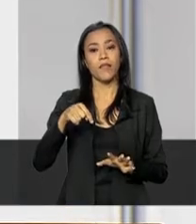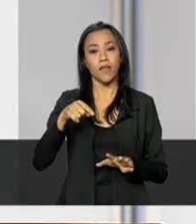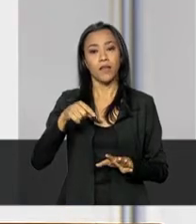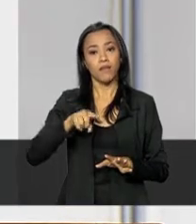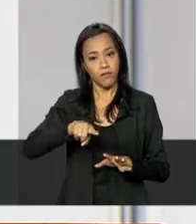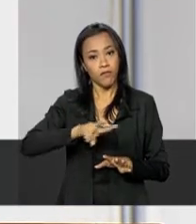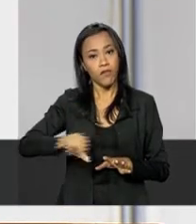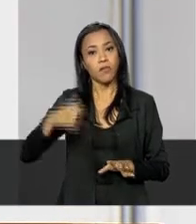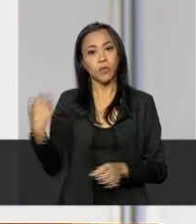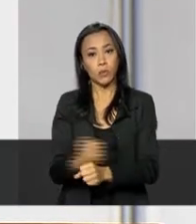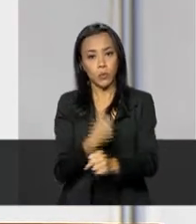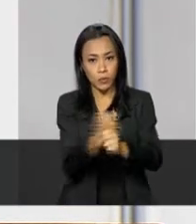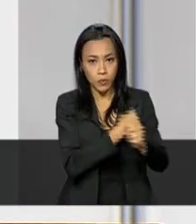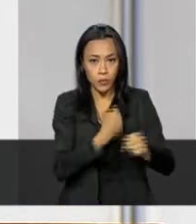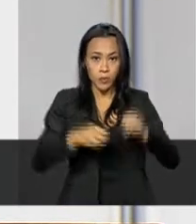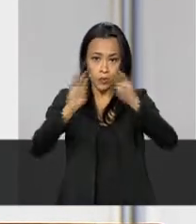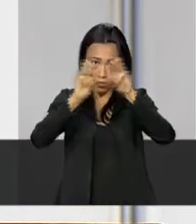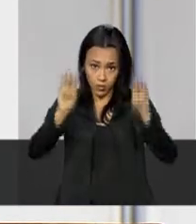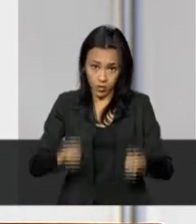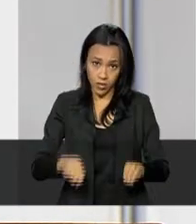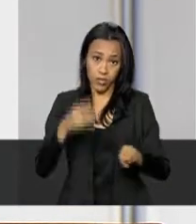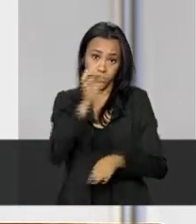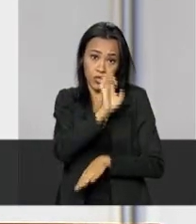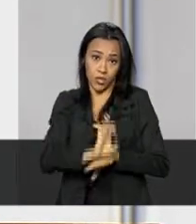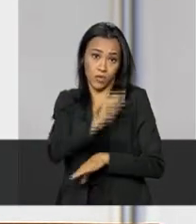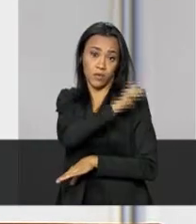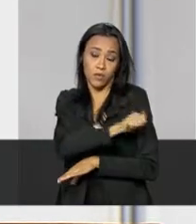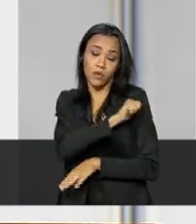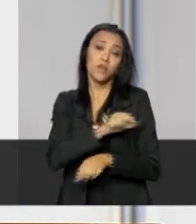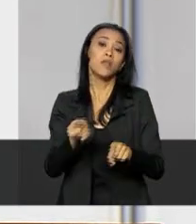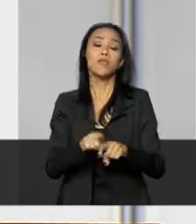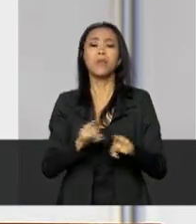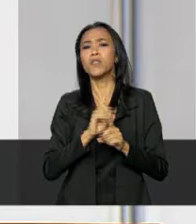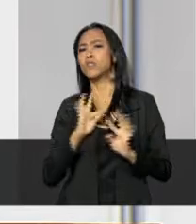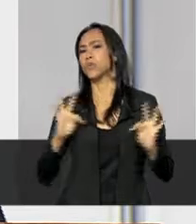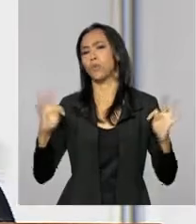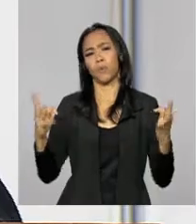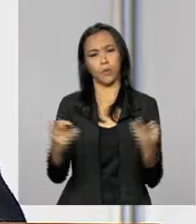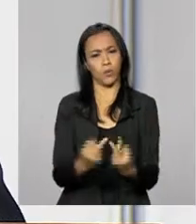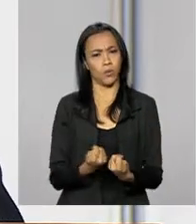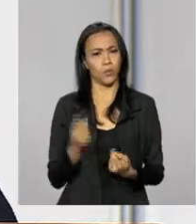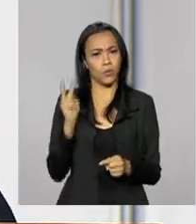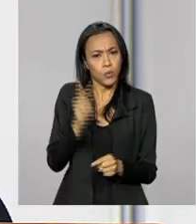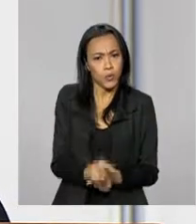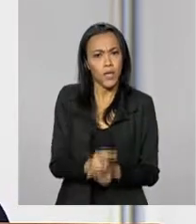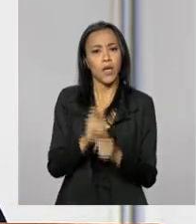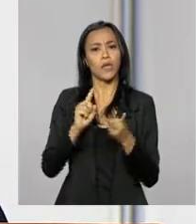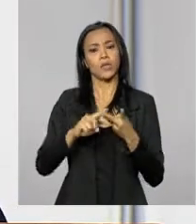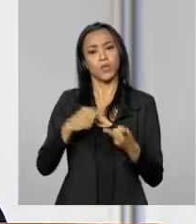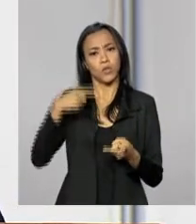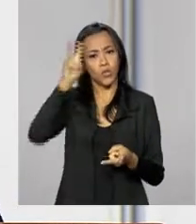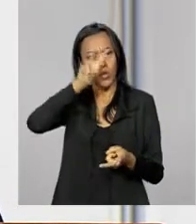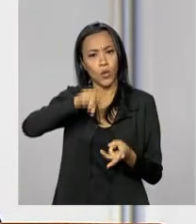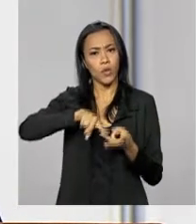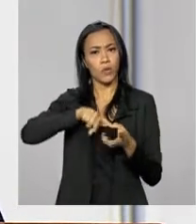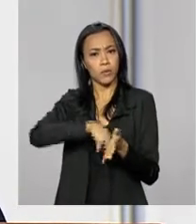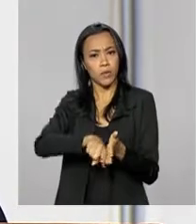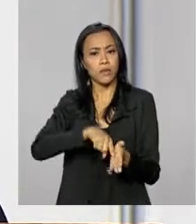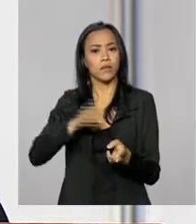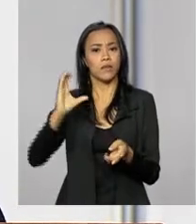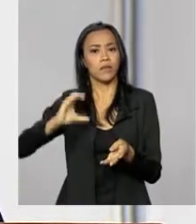recuperação do museu nacional mas a preservação de todo o patrimônio histórico científico e cultural